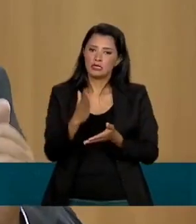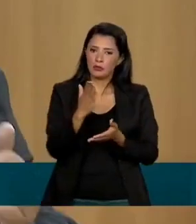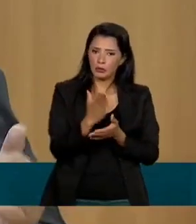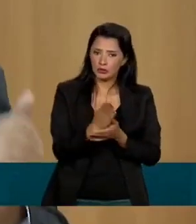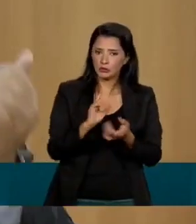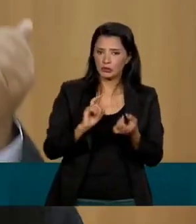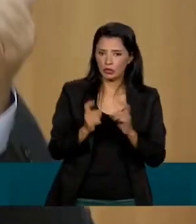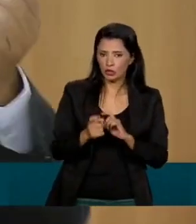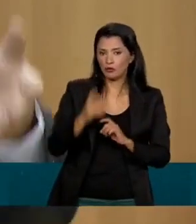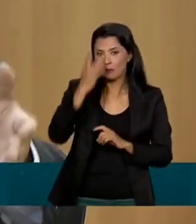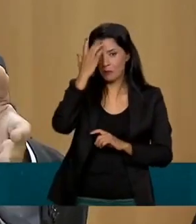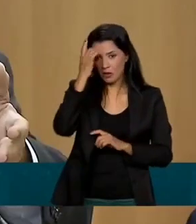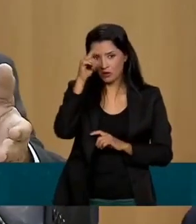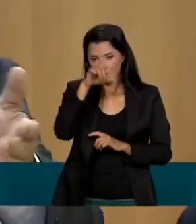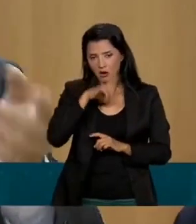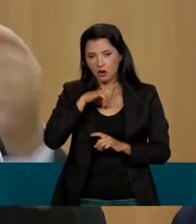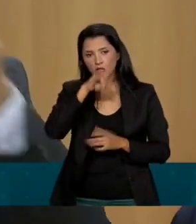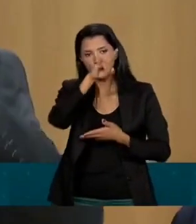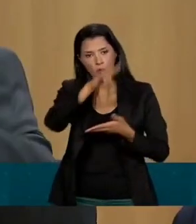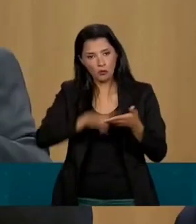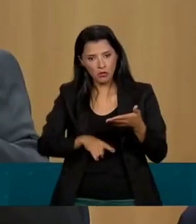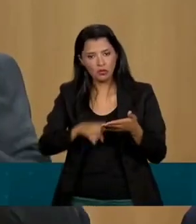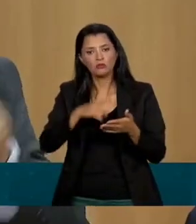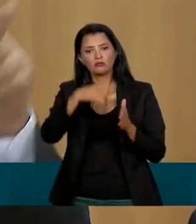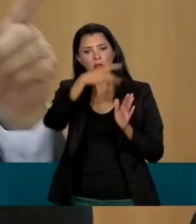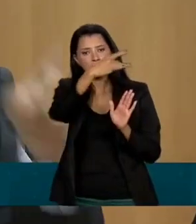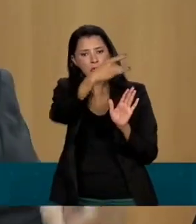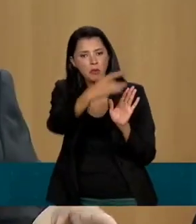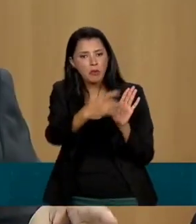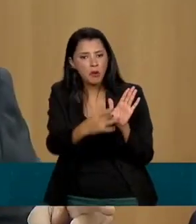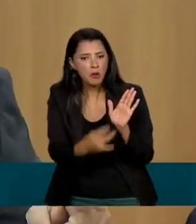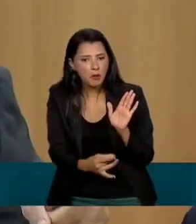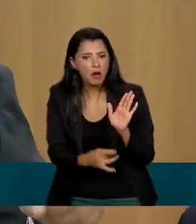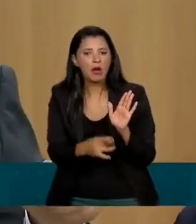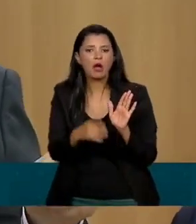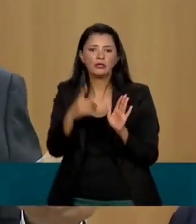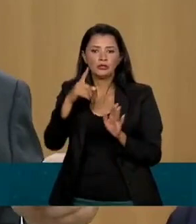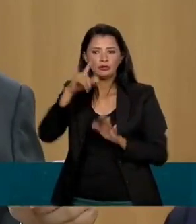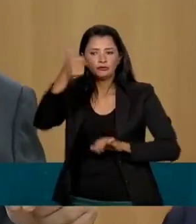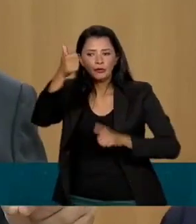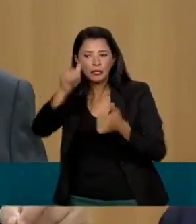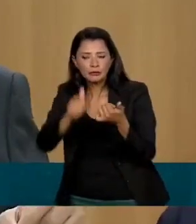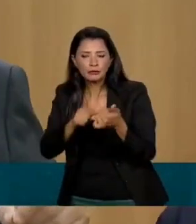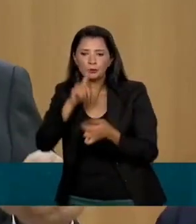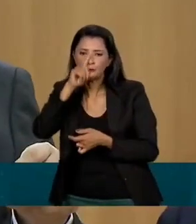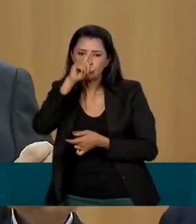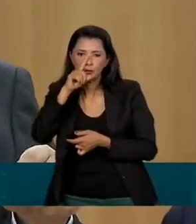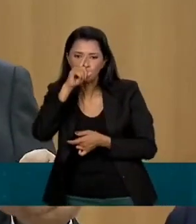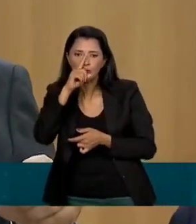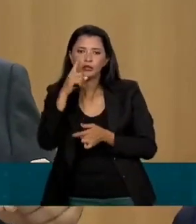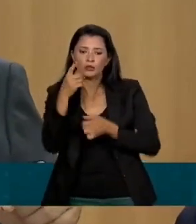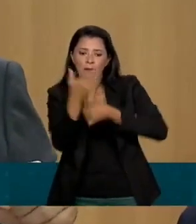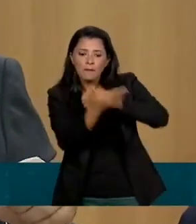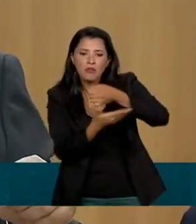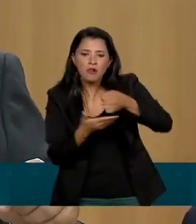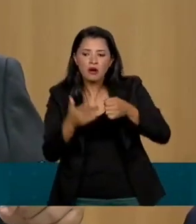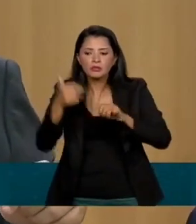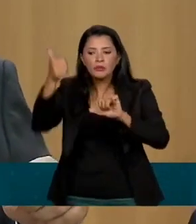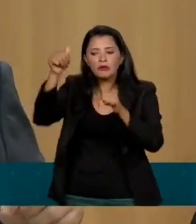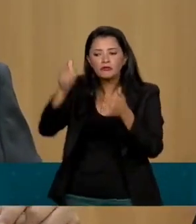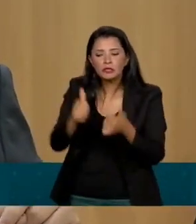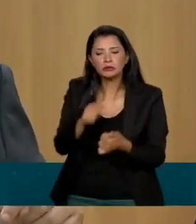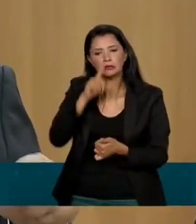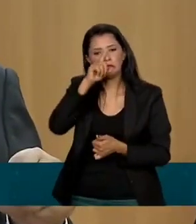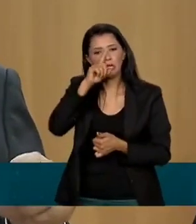dia de amanhã. E essas notificações com as obrigações de avaliação de risco, os parâmetros para avaliação de risco